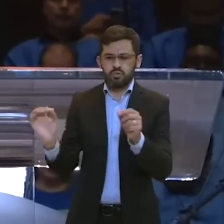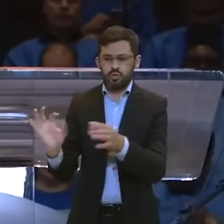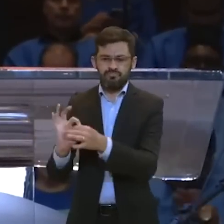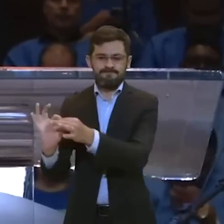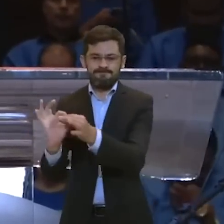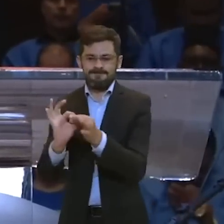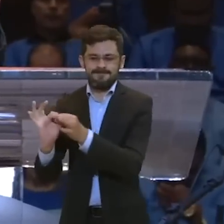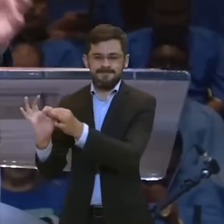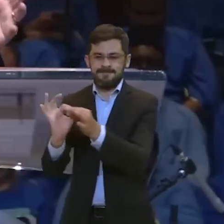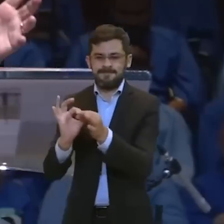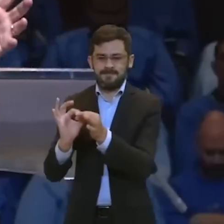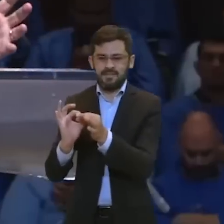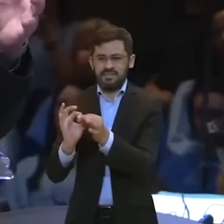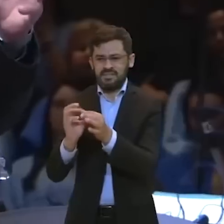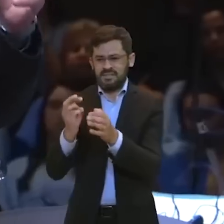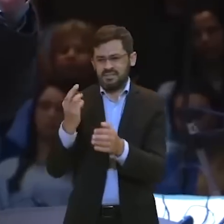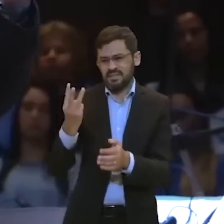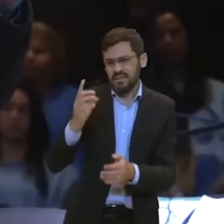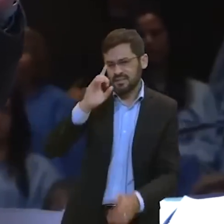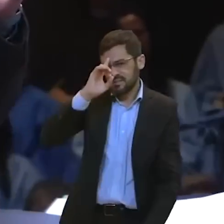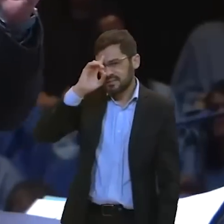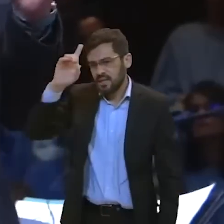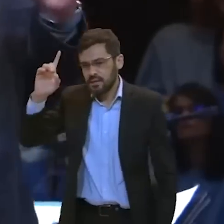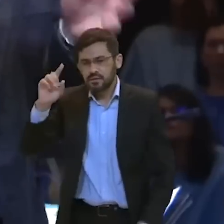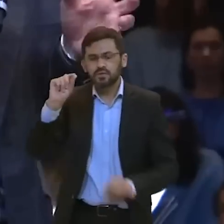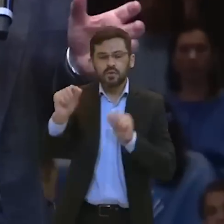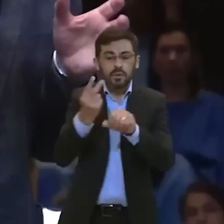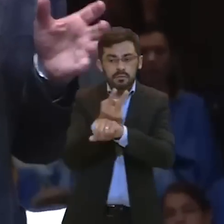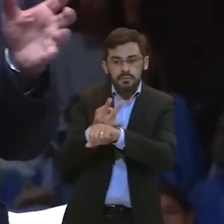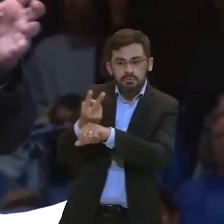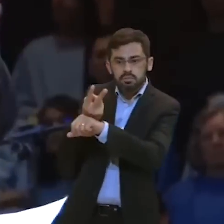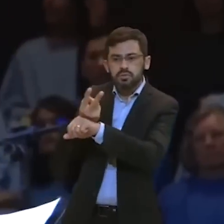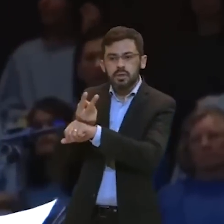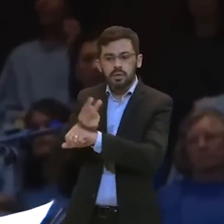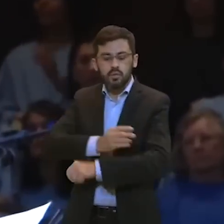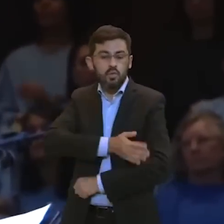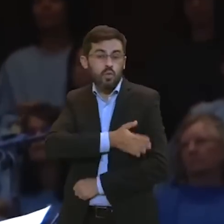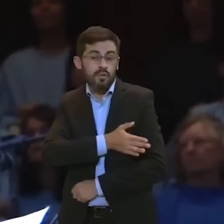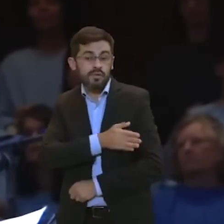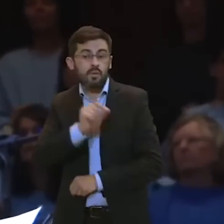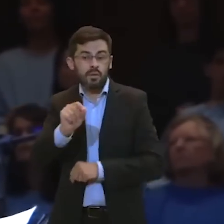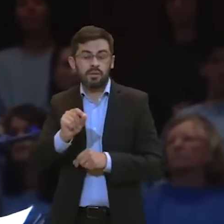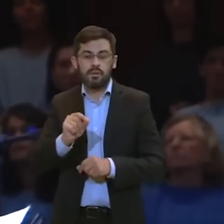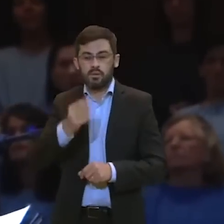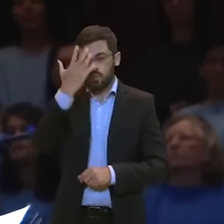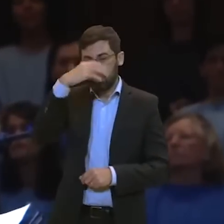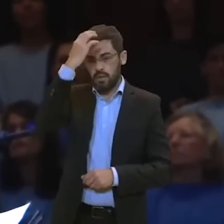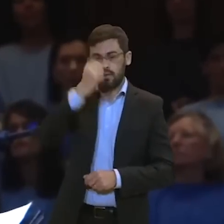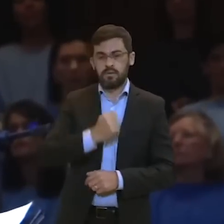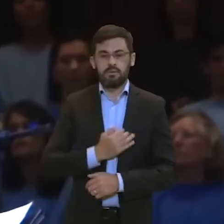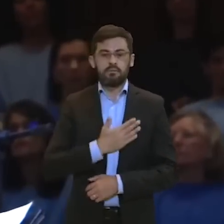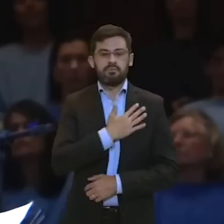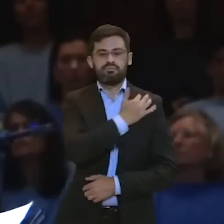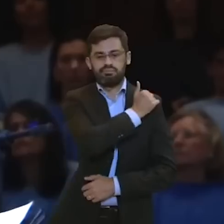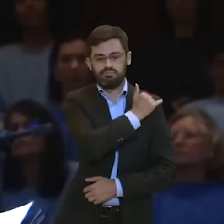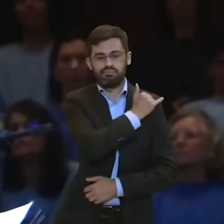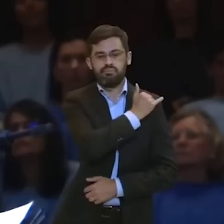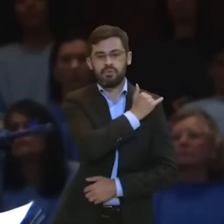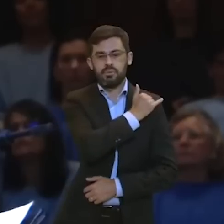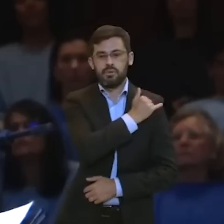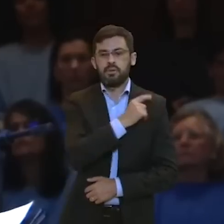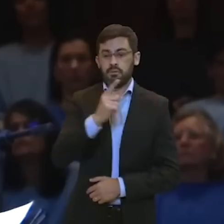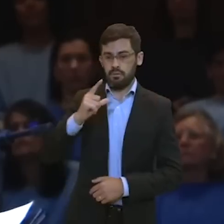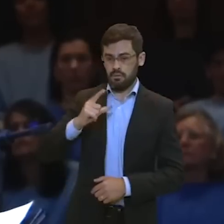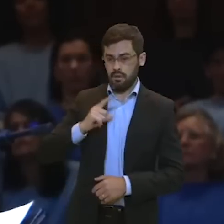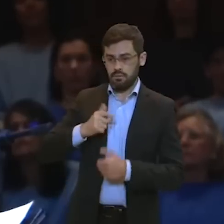incorporavam 3 ideias de busca que estavam no coração daquele rei e da maioria das pessoas: posse,